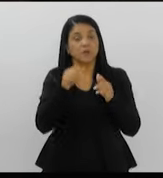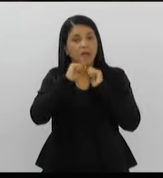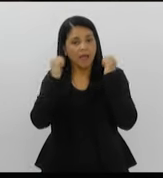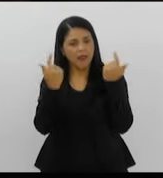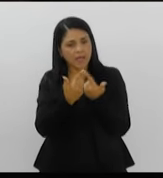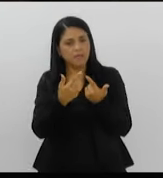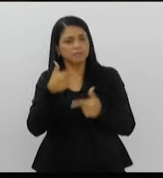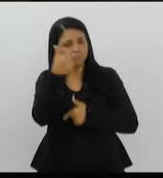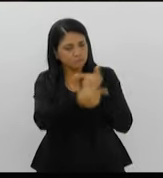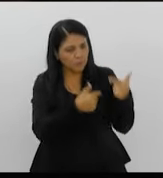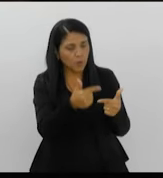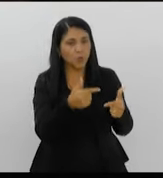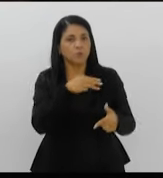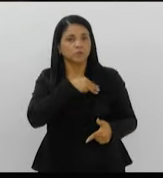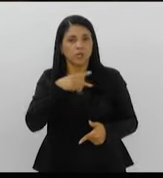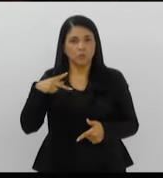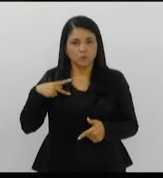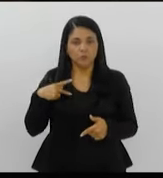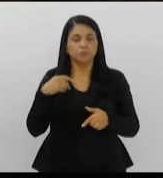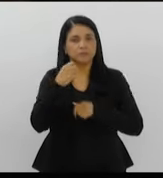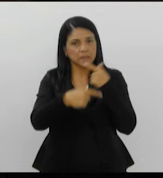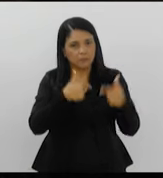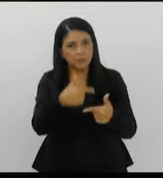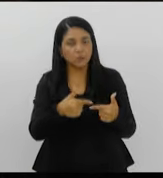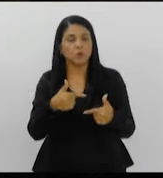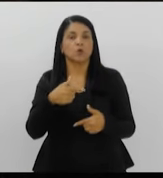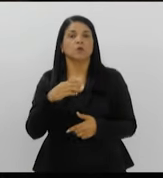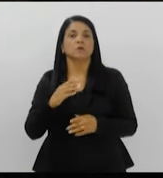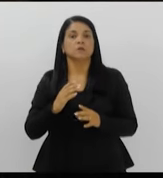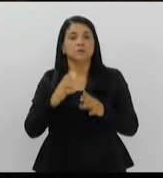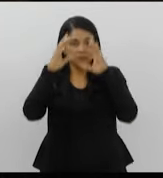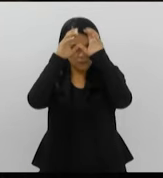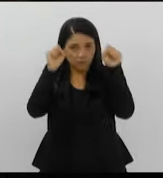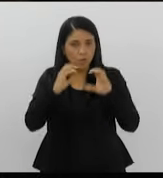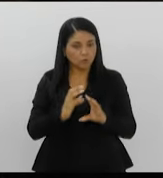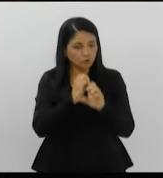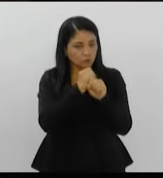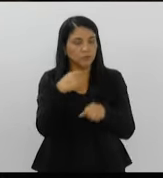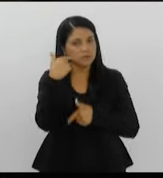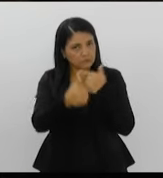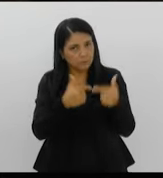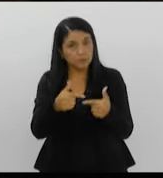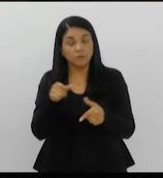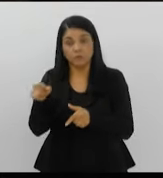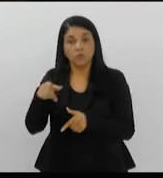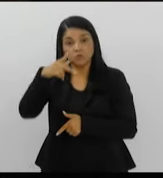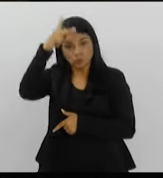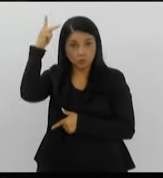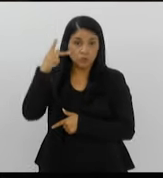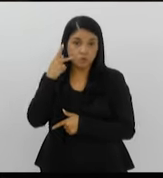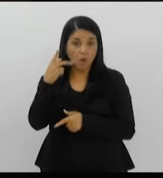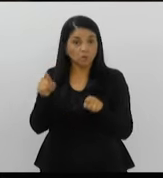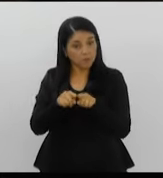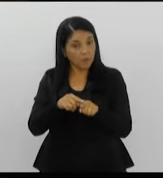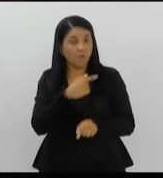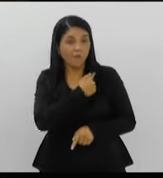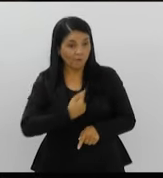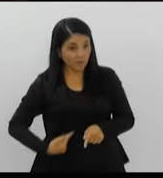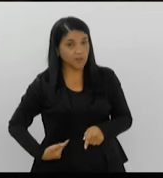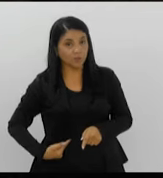o Ministério Público trabalhou, o Tribunal de Contas trabalhou, e como disse o deputado Luiz Paulo, até um governador do Estado chegou a